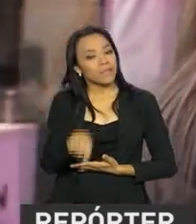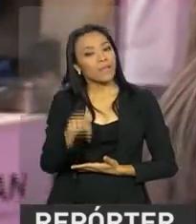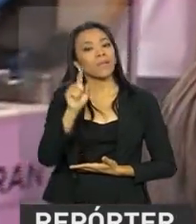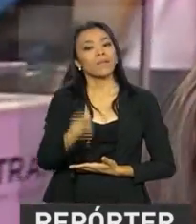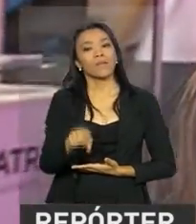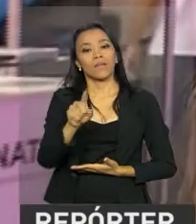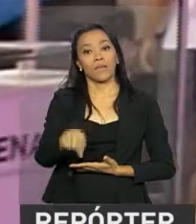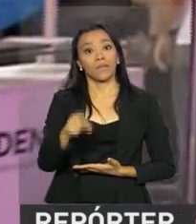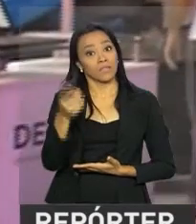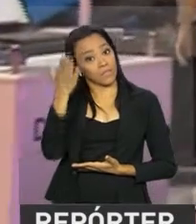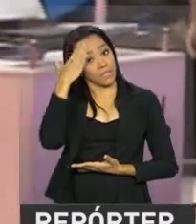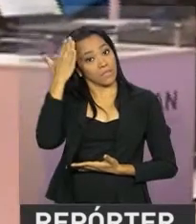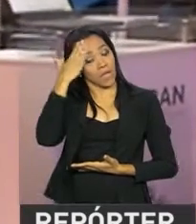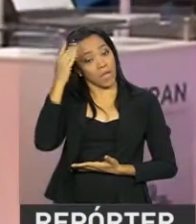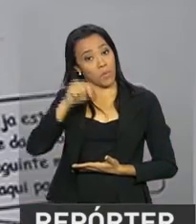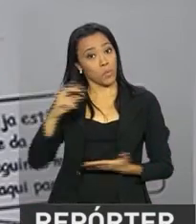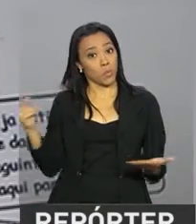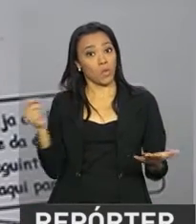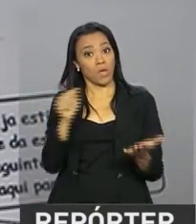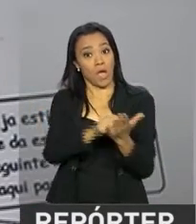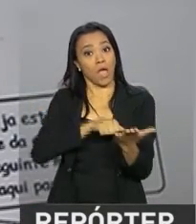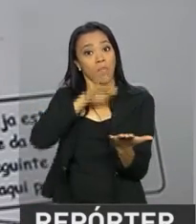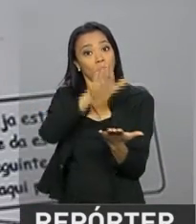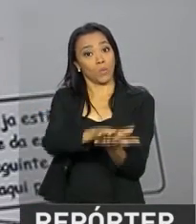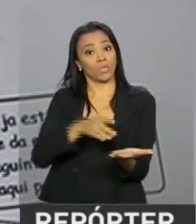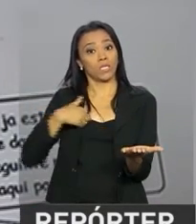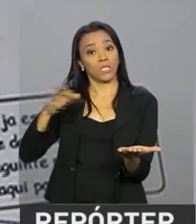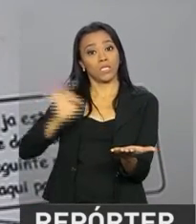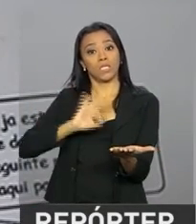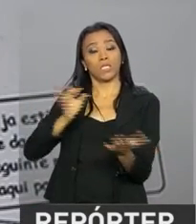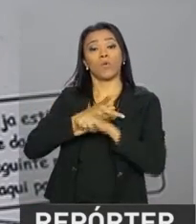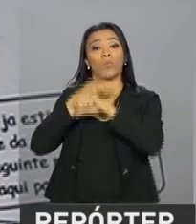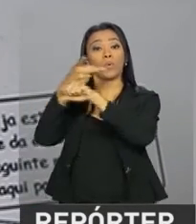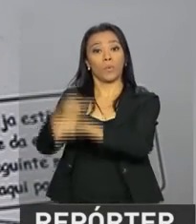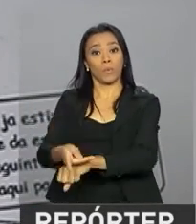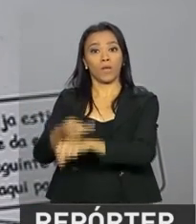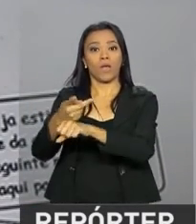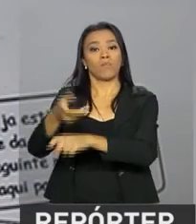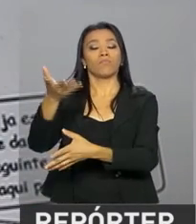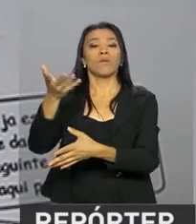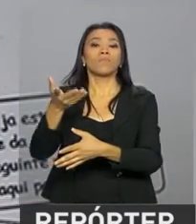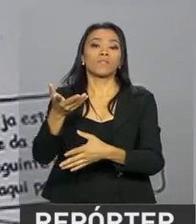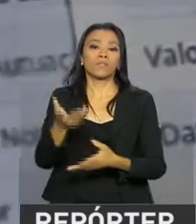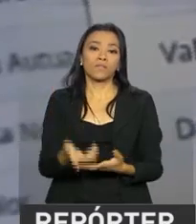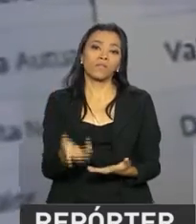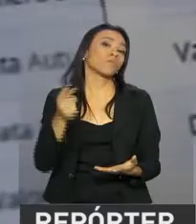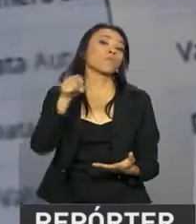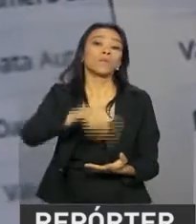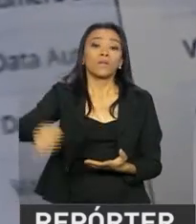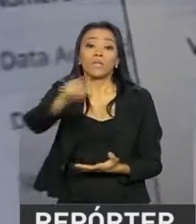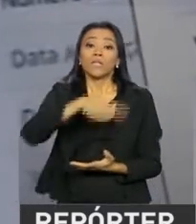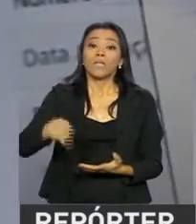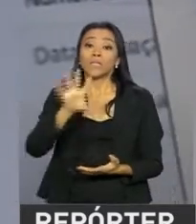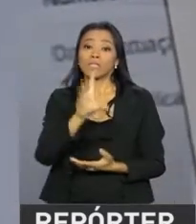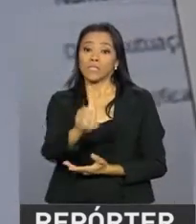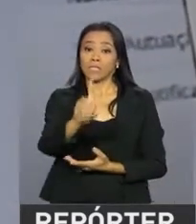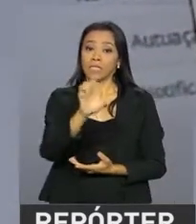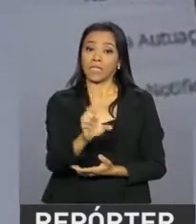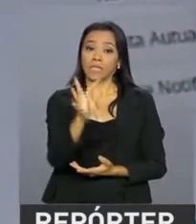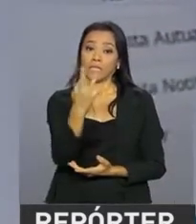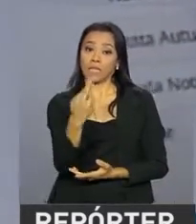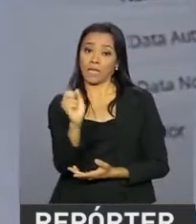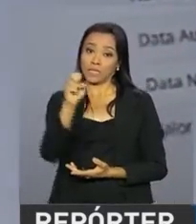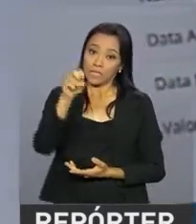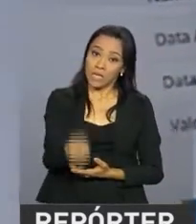que o condutor reconheça a infração e aceite não recorrer. O Departamento Nacional de Trânsito economiza com custos de